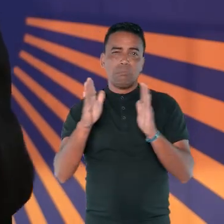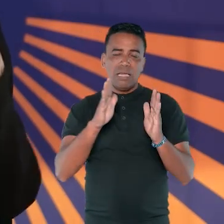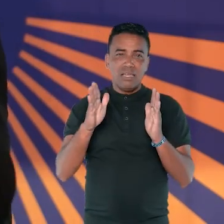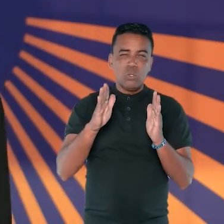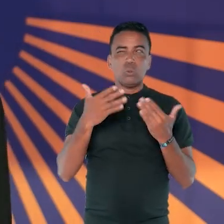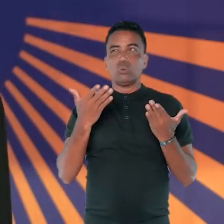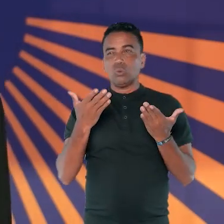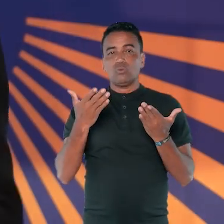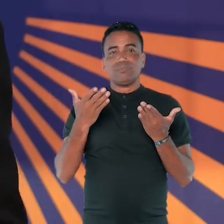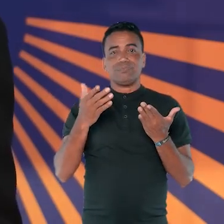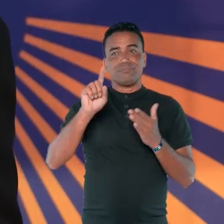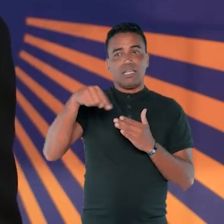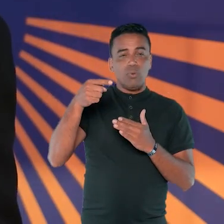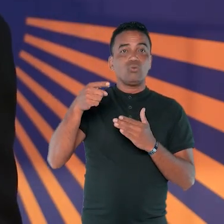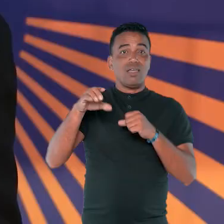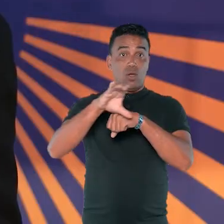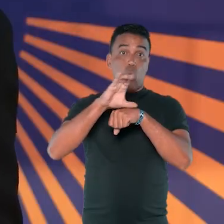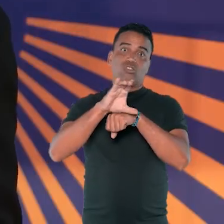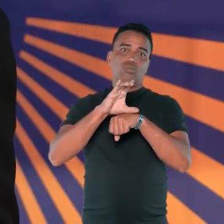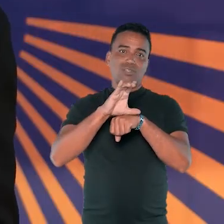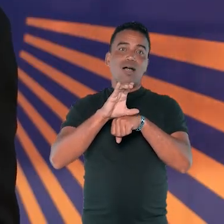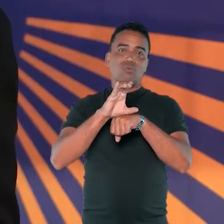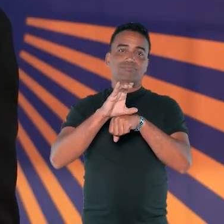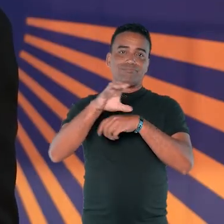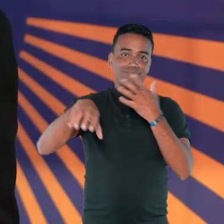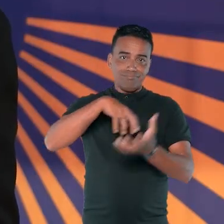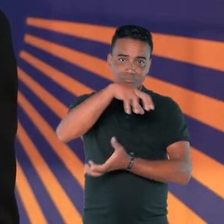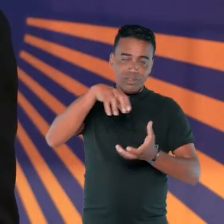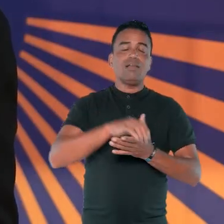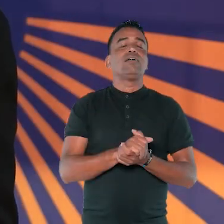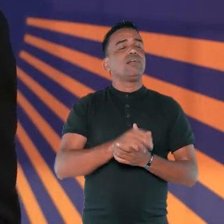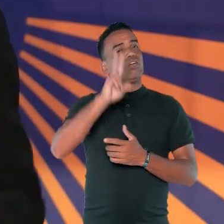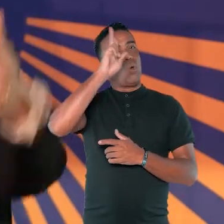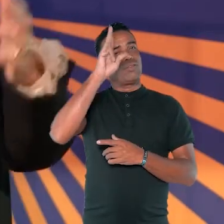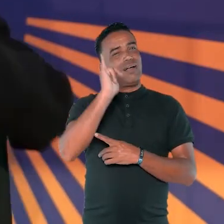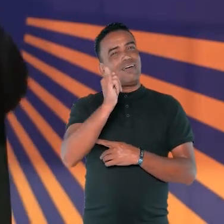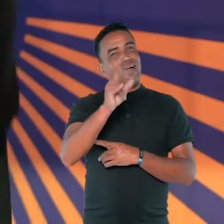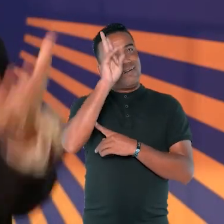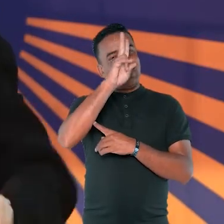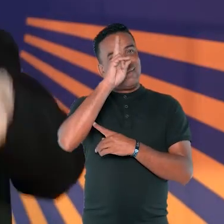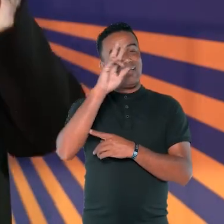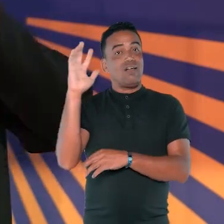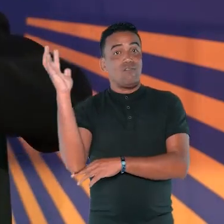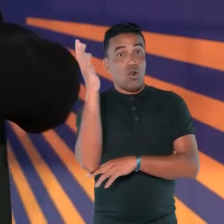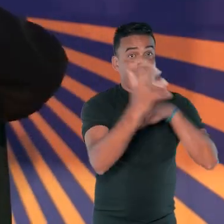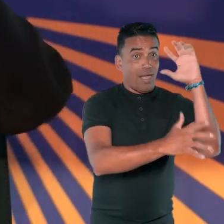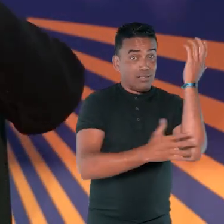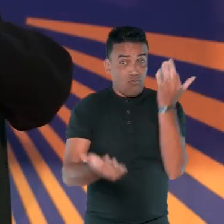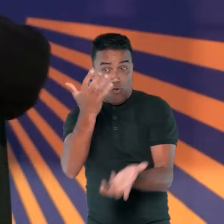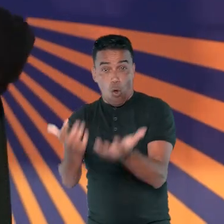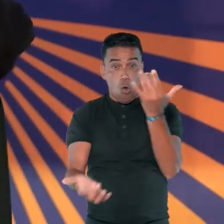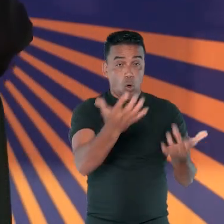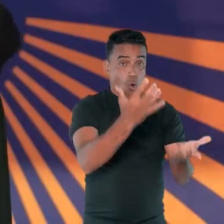Por aí, né? Logo depois da Constituição, em que ele contava a historinha do floresta pegando fogo,